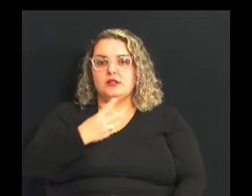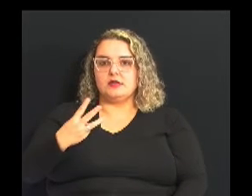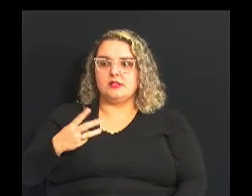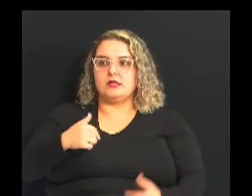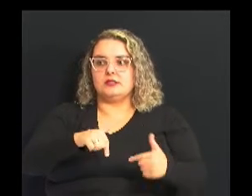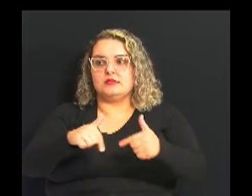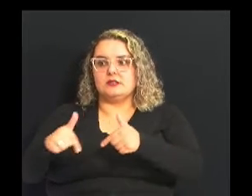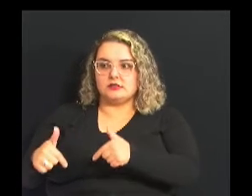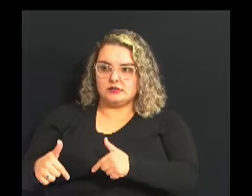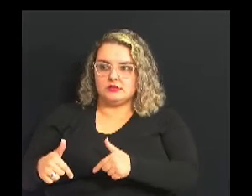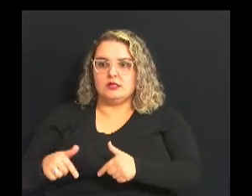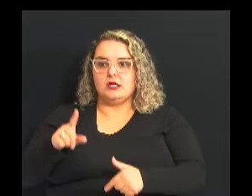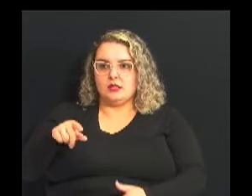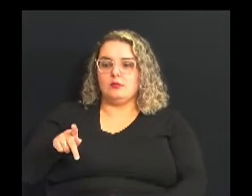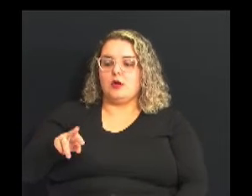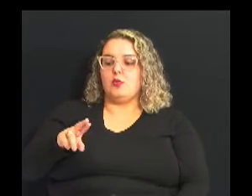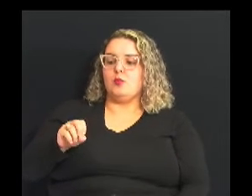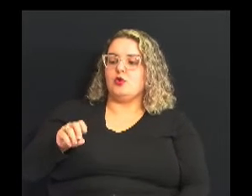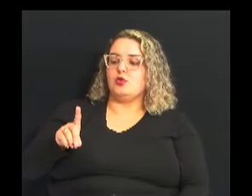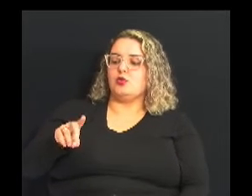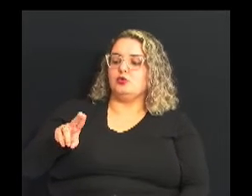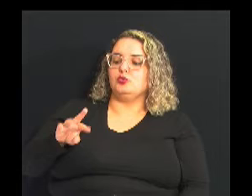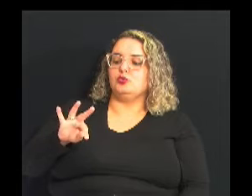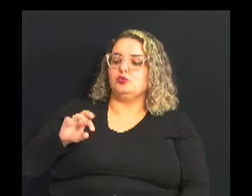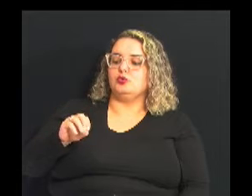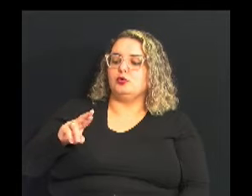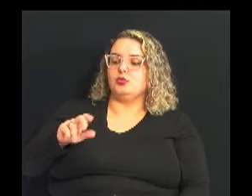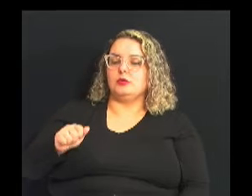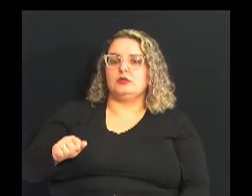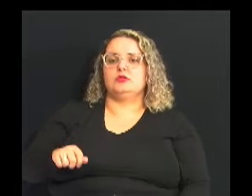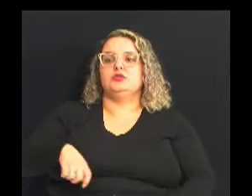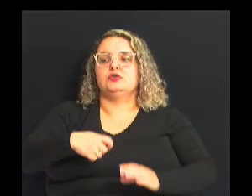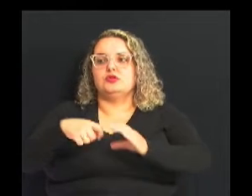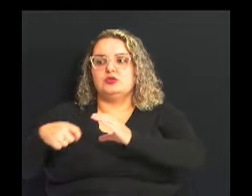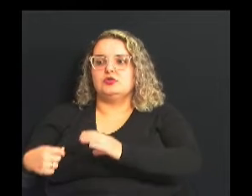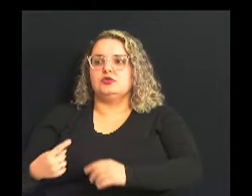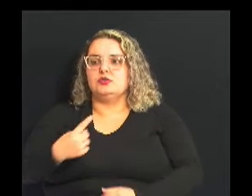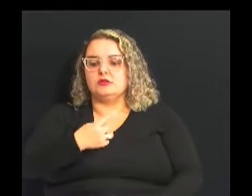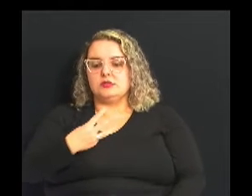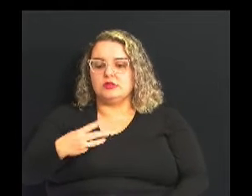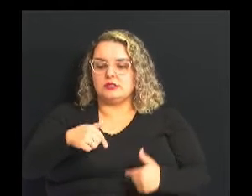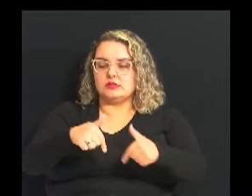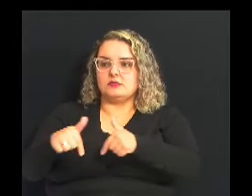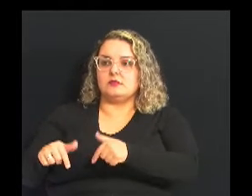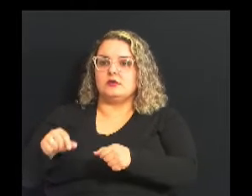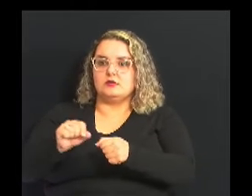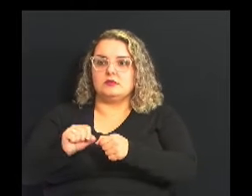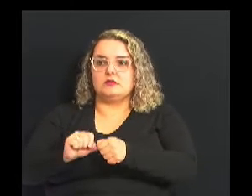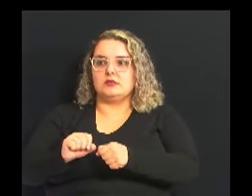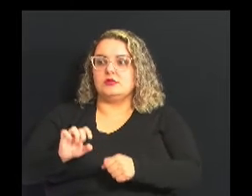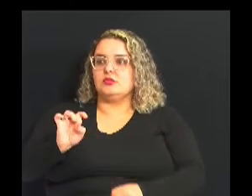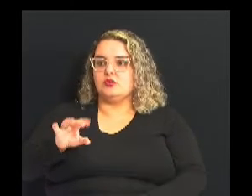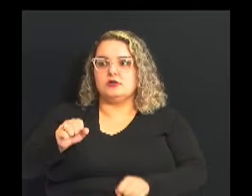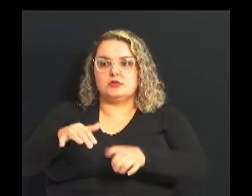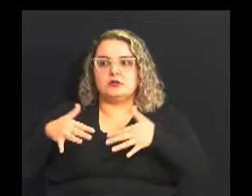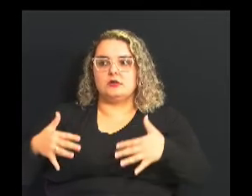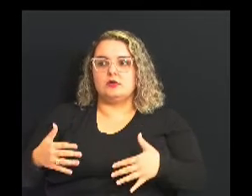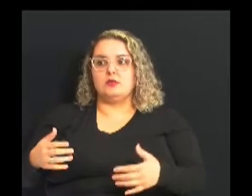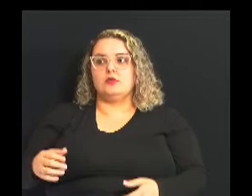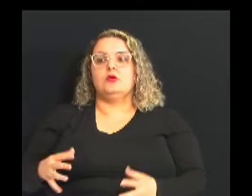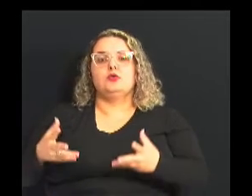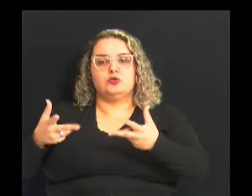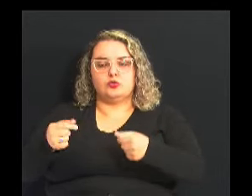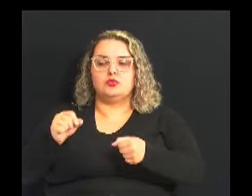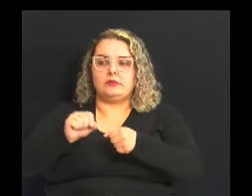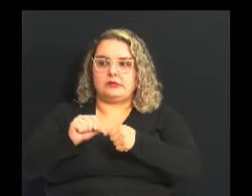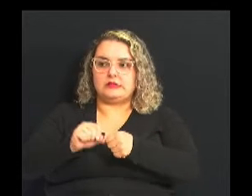era uma produtora, né, de vídeos, tínhamos 13 funcionários para fazer só essas sessões. Hoje nós temos para fazer tudo que nós